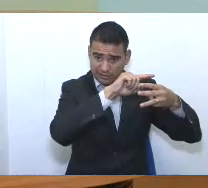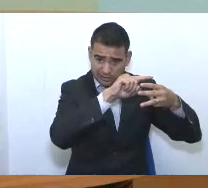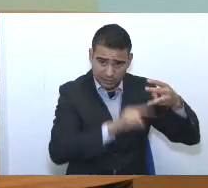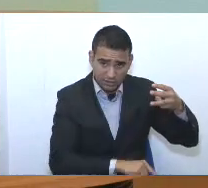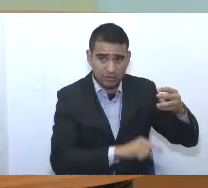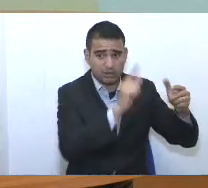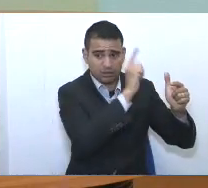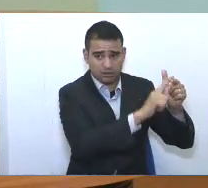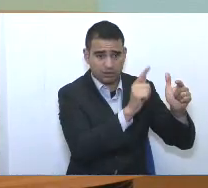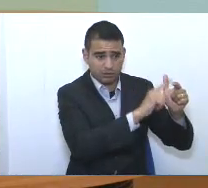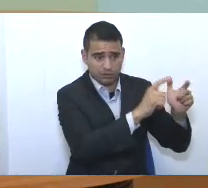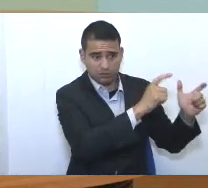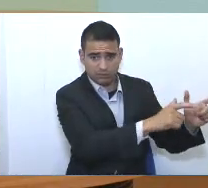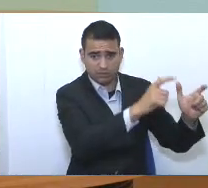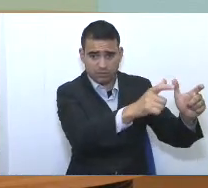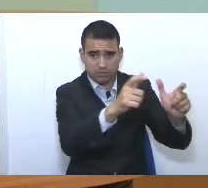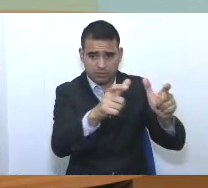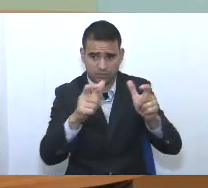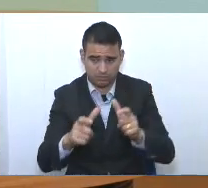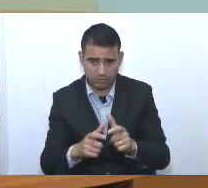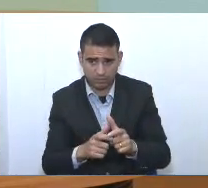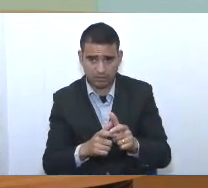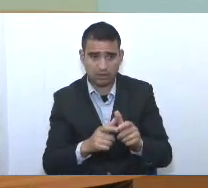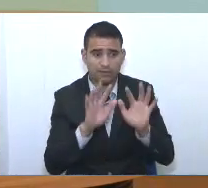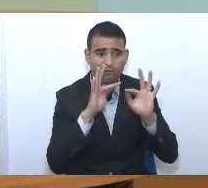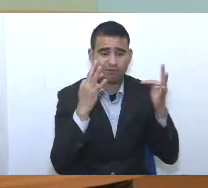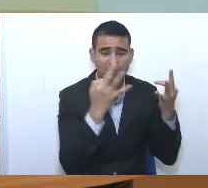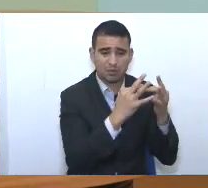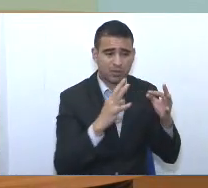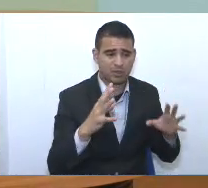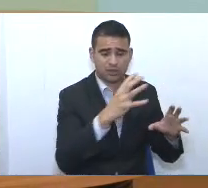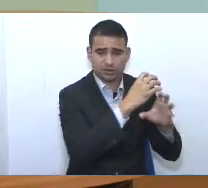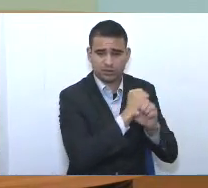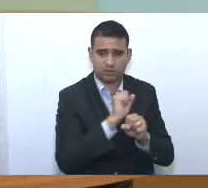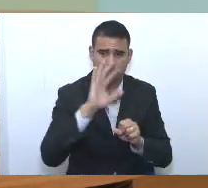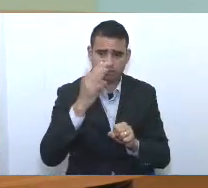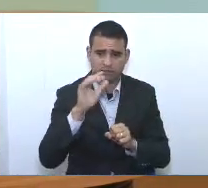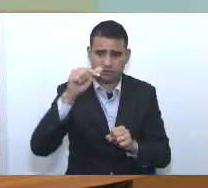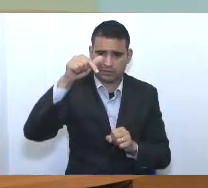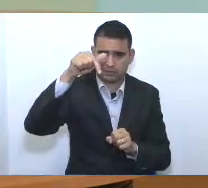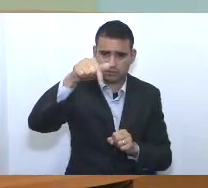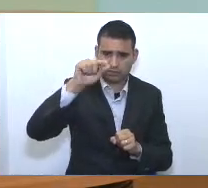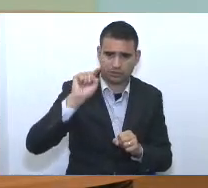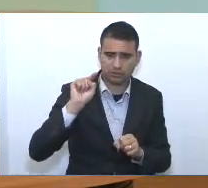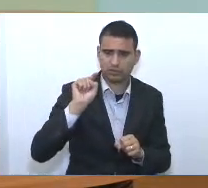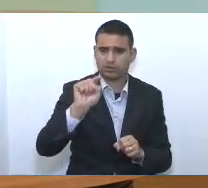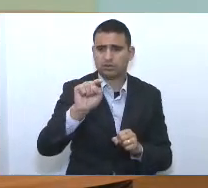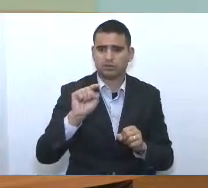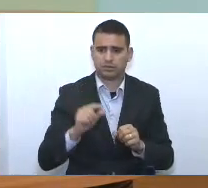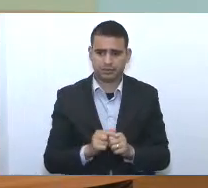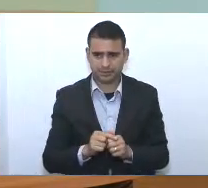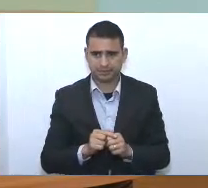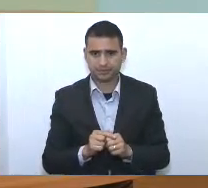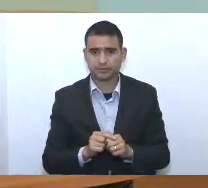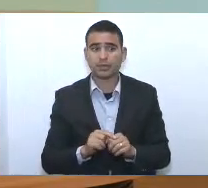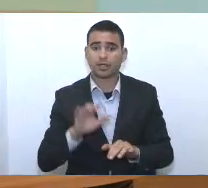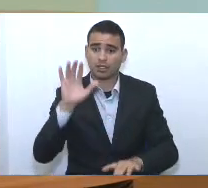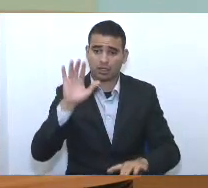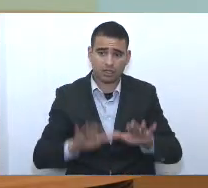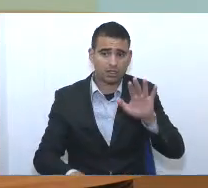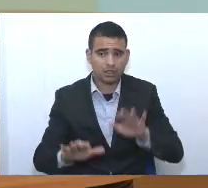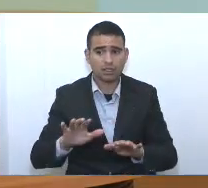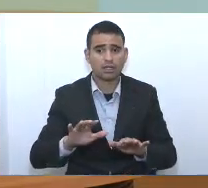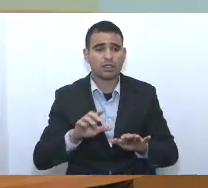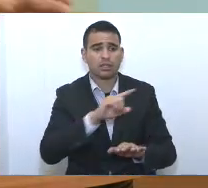mil famílias, é um número muito grande, e a gente tem uma preocupação muito grande que qualquer hora não se sabe exatamente o que pode